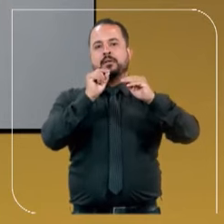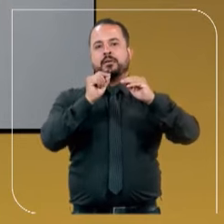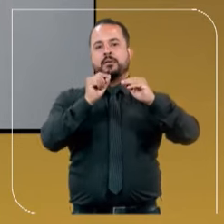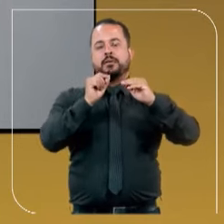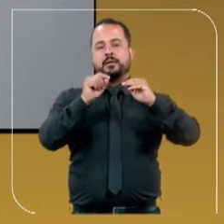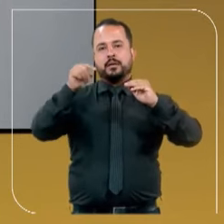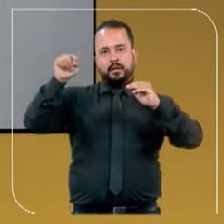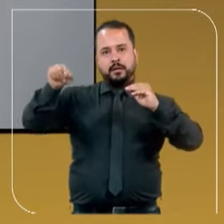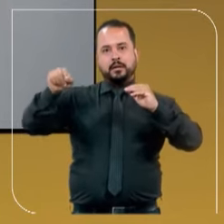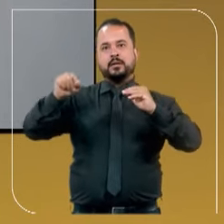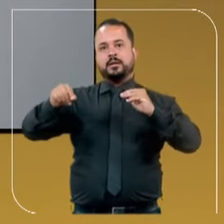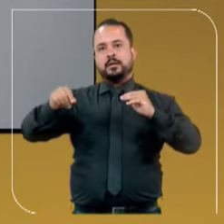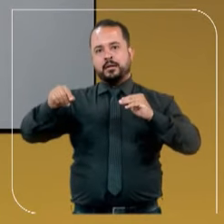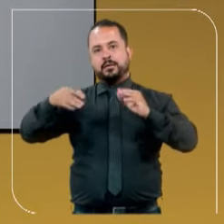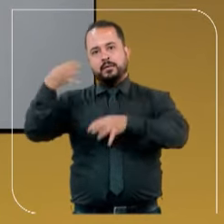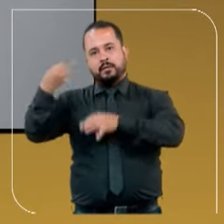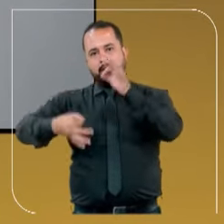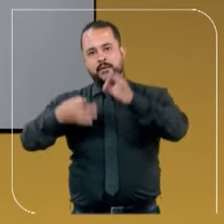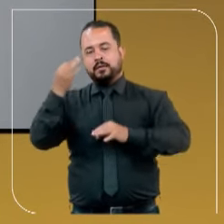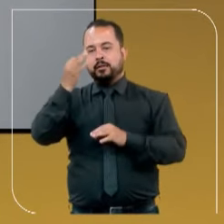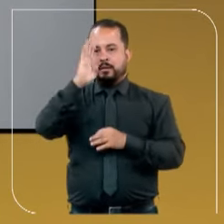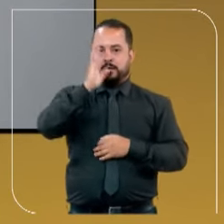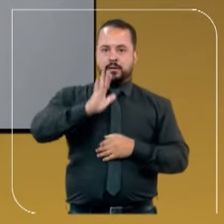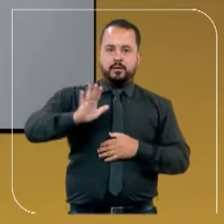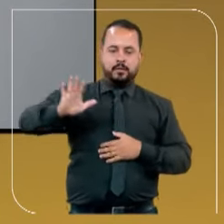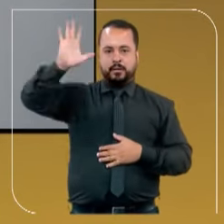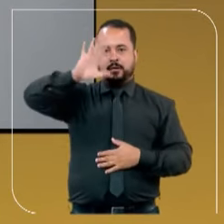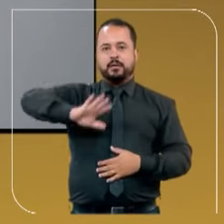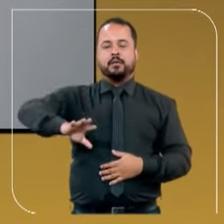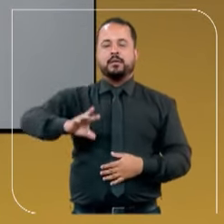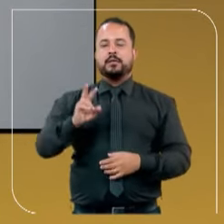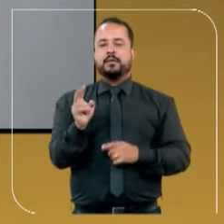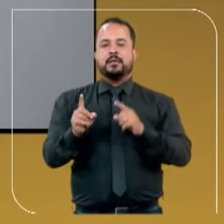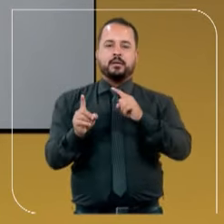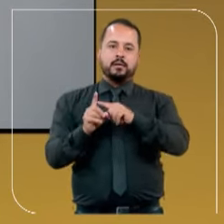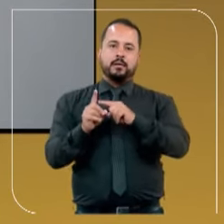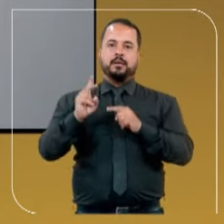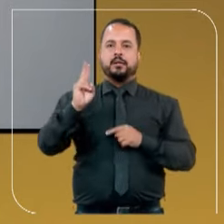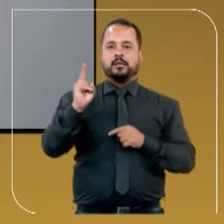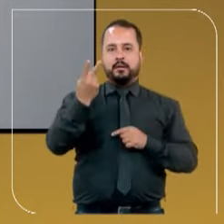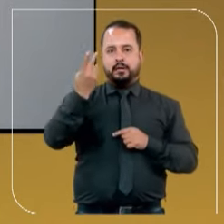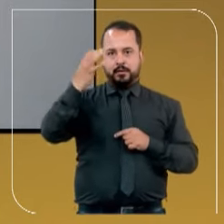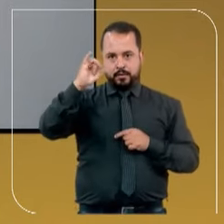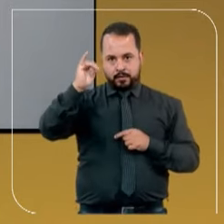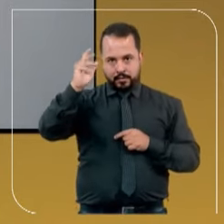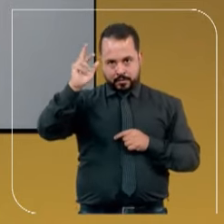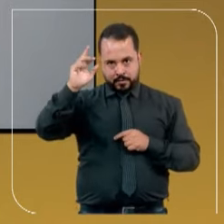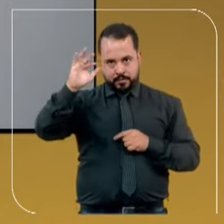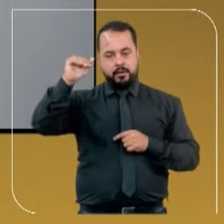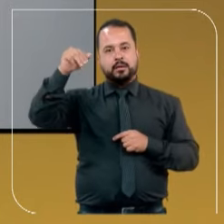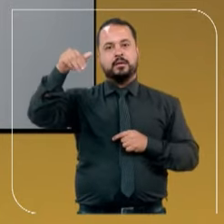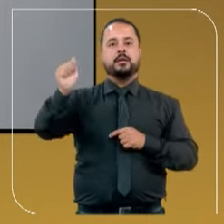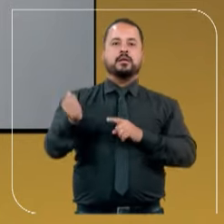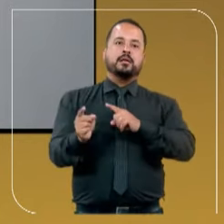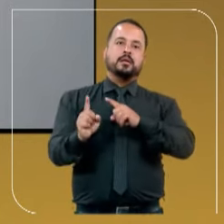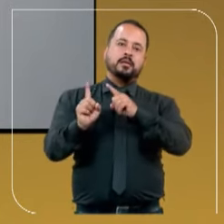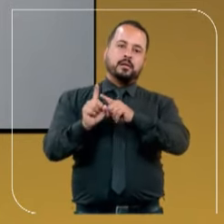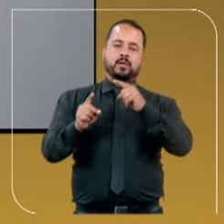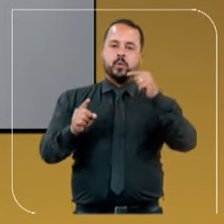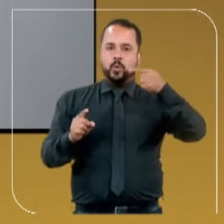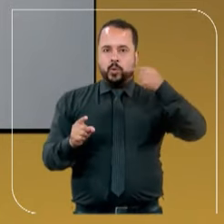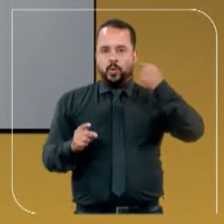O Enam realmente é um sucesso absoluto. Ainda há pouco eu falava com o doutor Sidney da